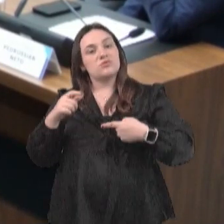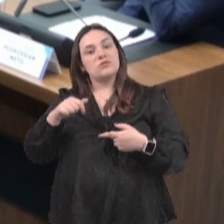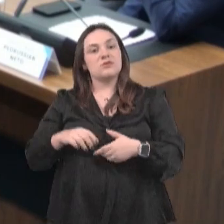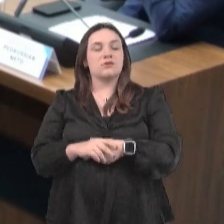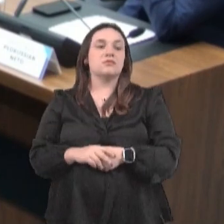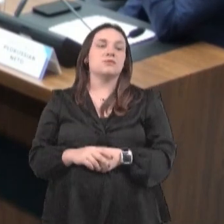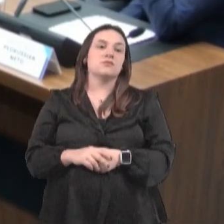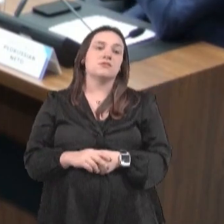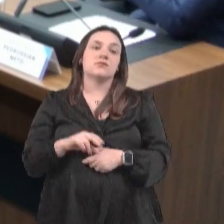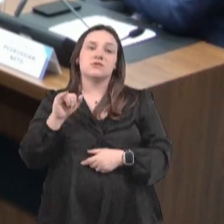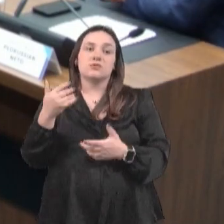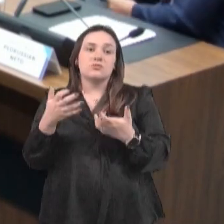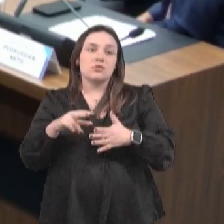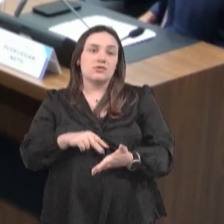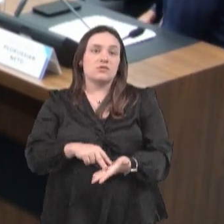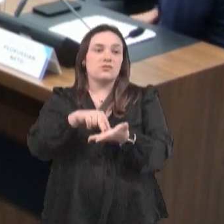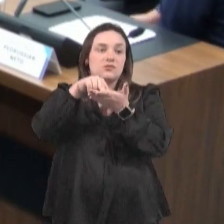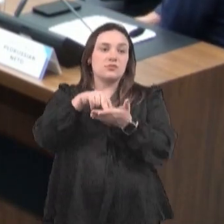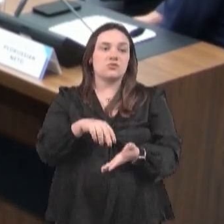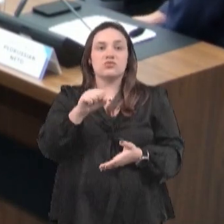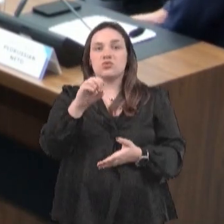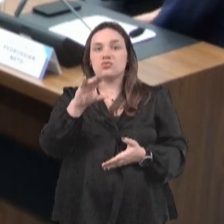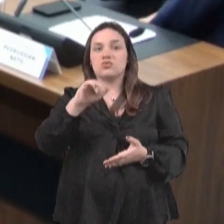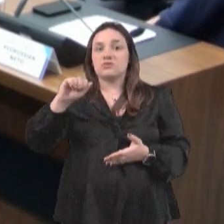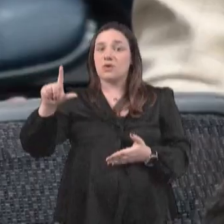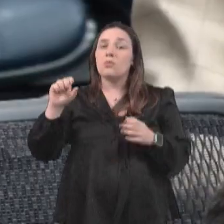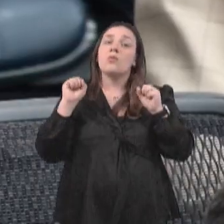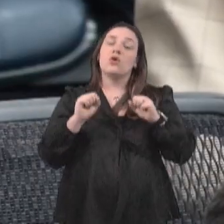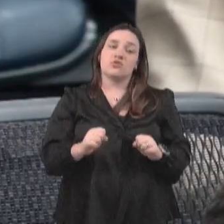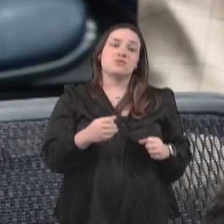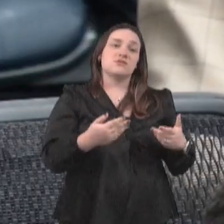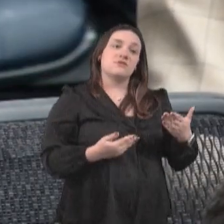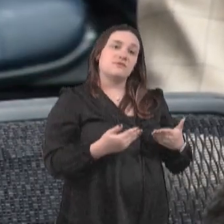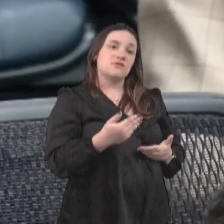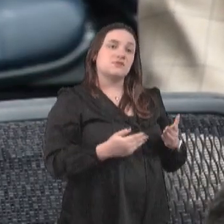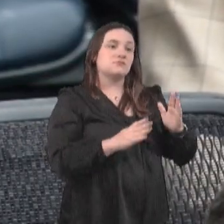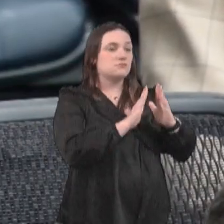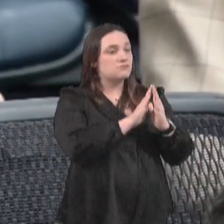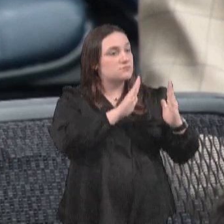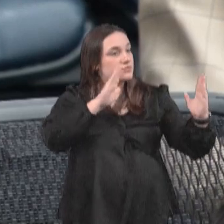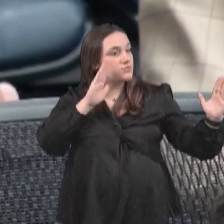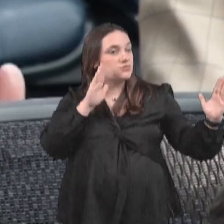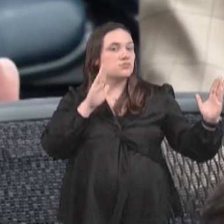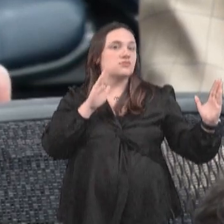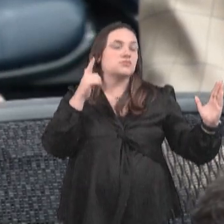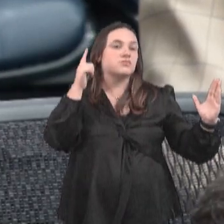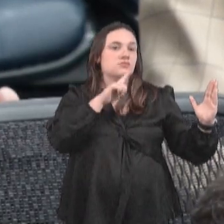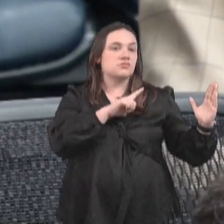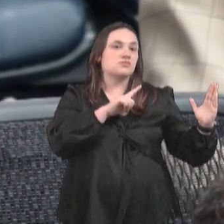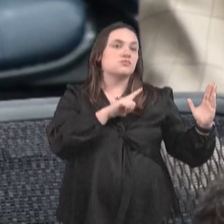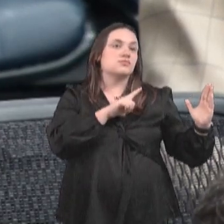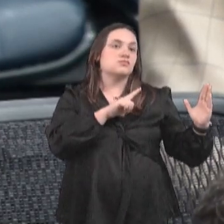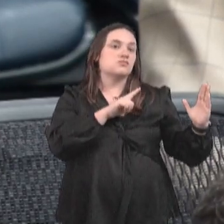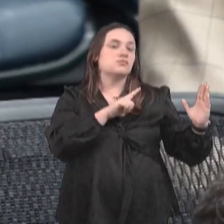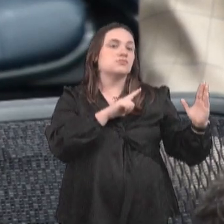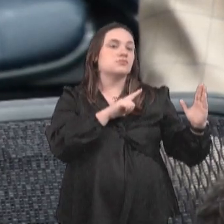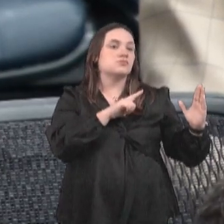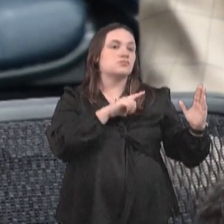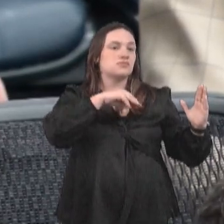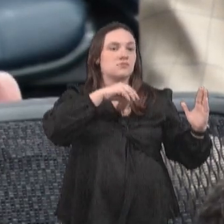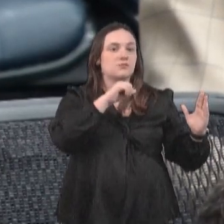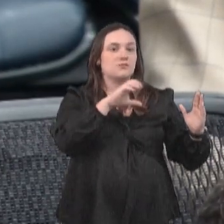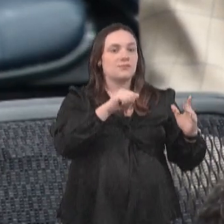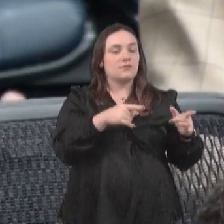colocar o elevador social, coloca o elevador de serviço, com uma dimensão ali que caiba, então, a maca do SAMU